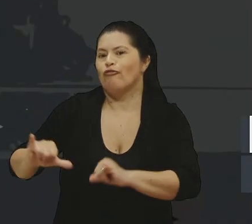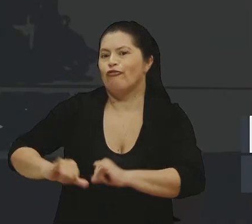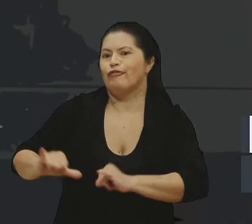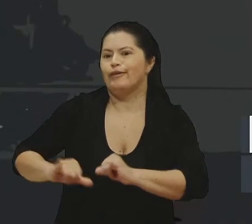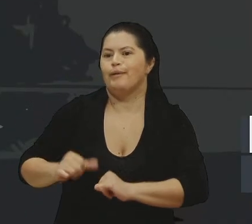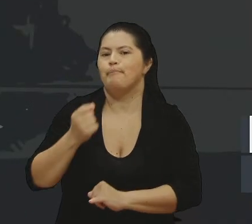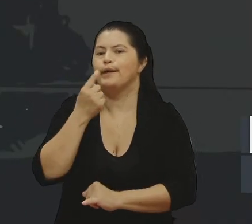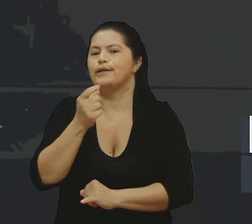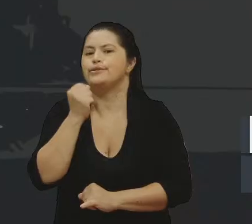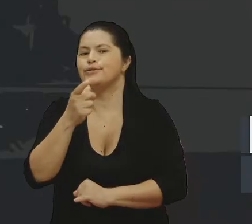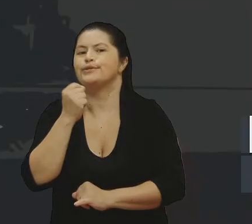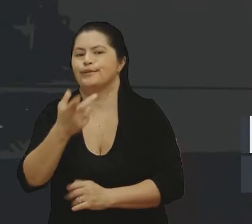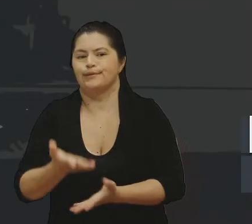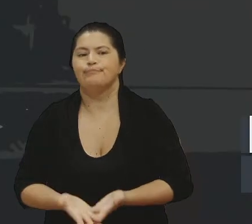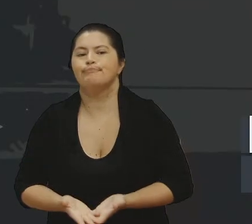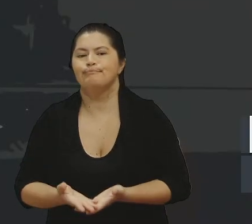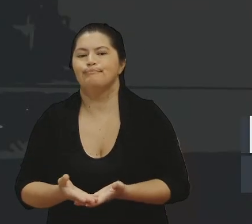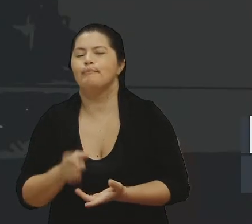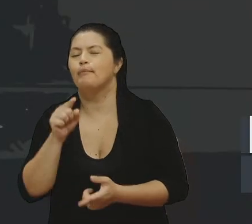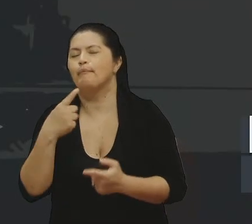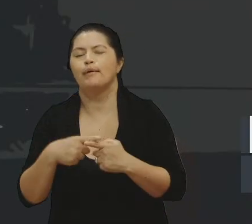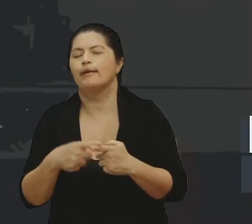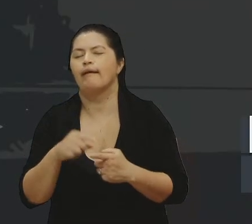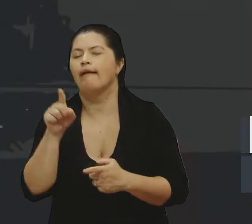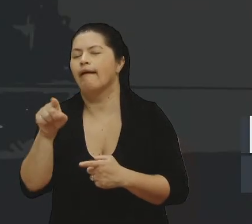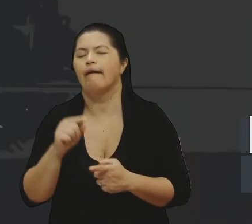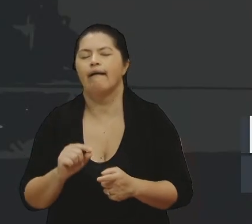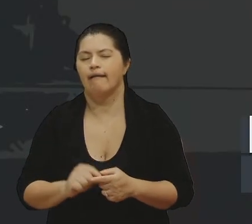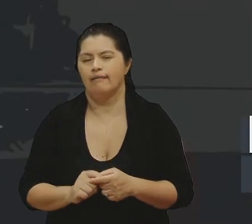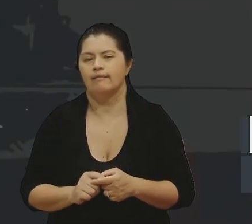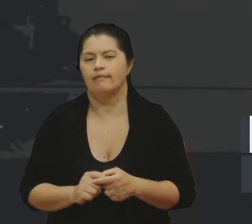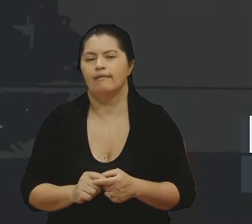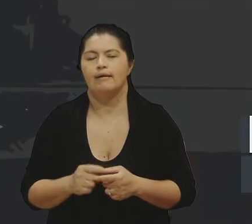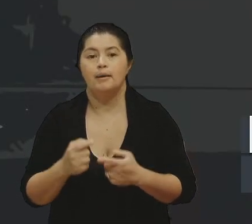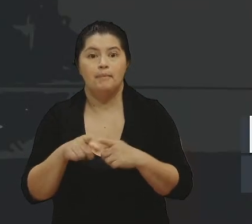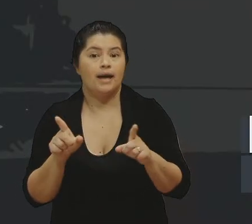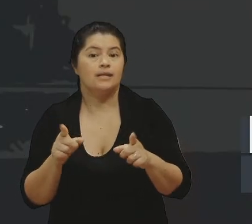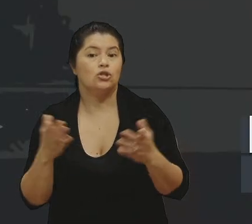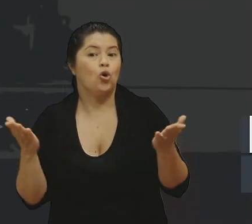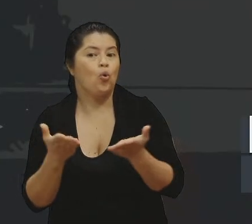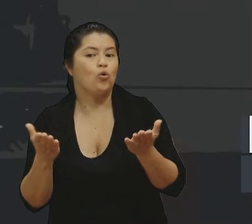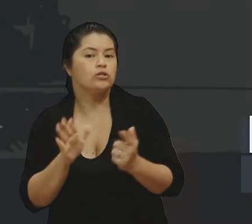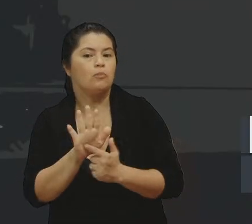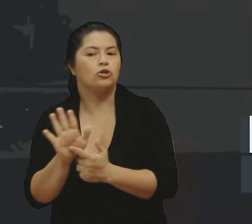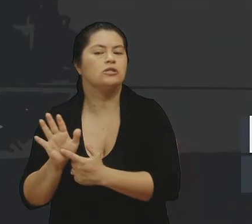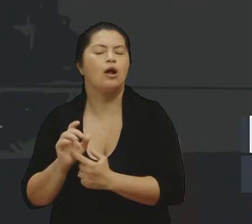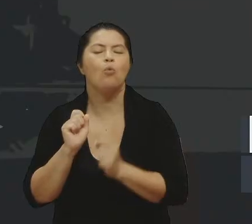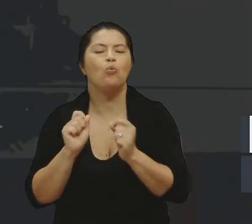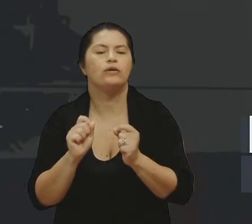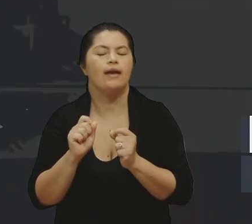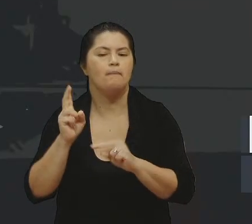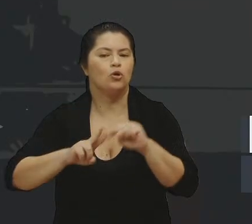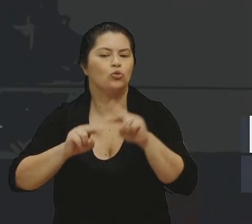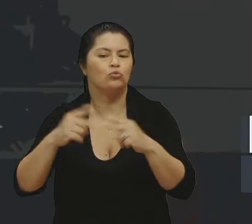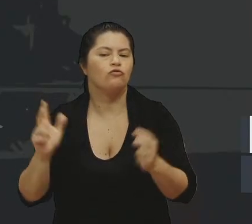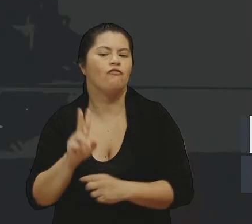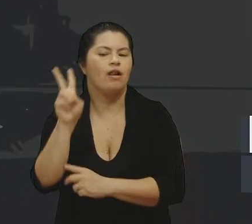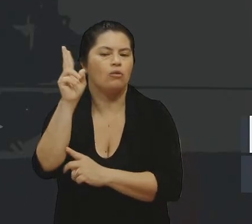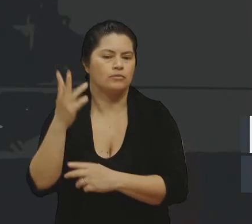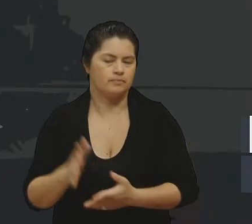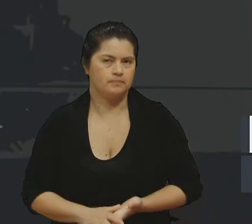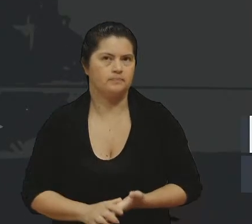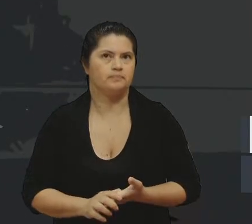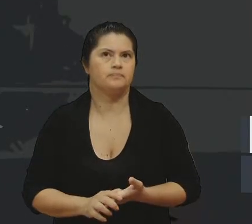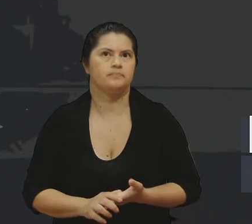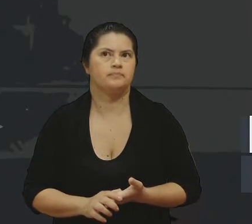uma piadinha ou outra. Blogueirinho, porque isso, porque aquilo. Mas a gente quer gerar o quê? Conteúdo de valor. Pode passar o próximo, que eu acho que